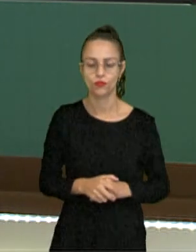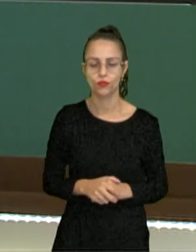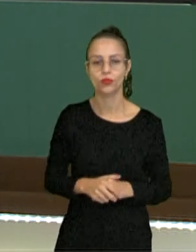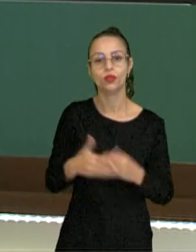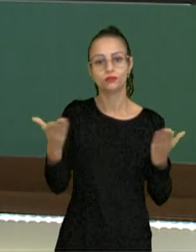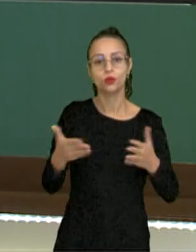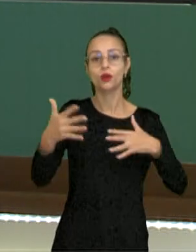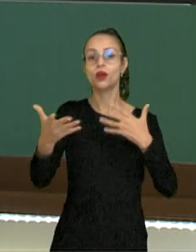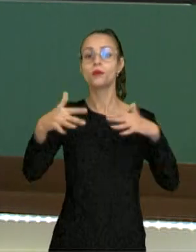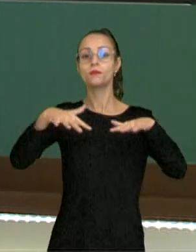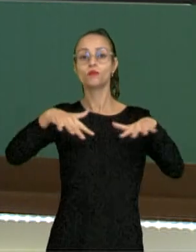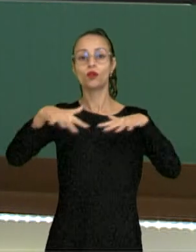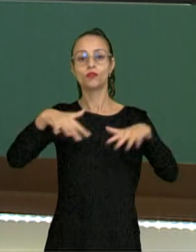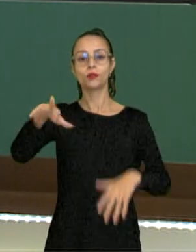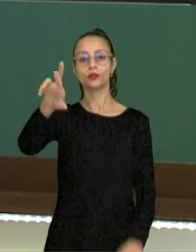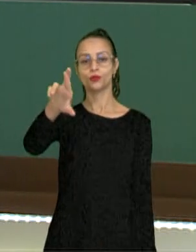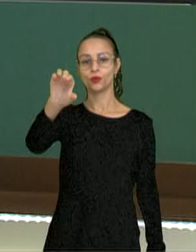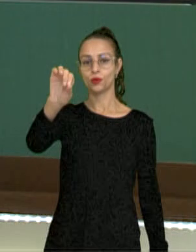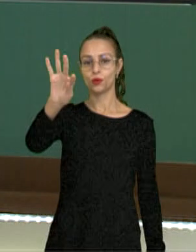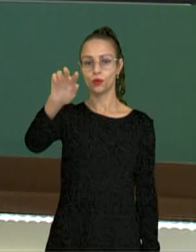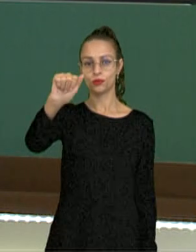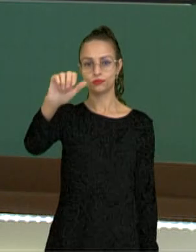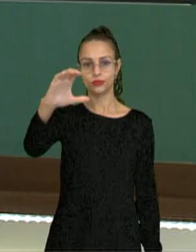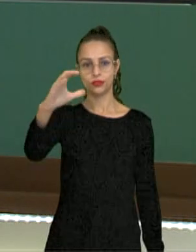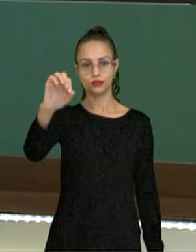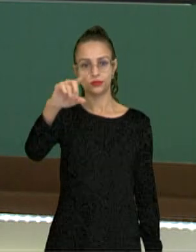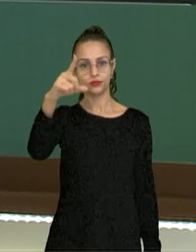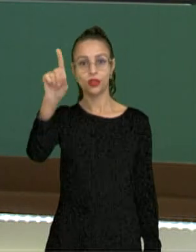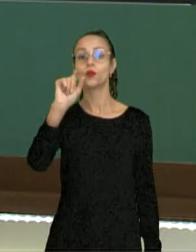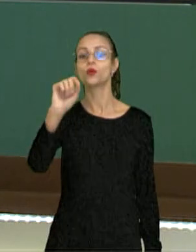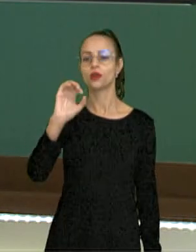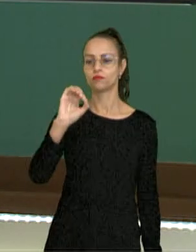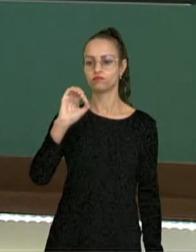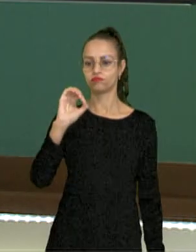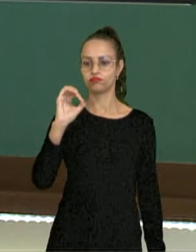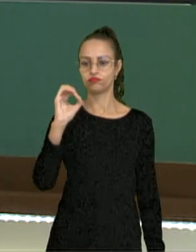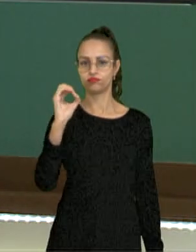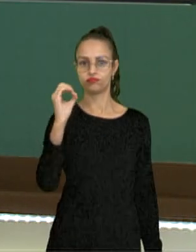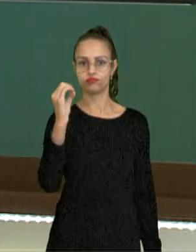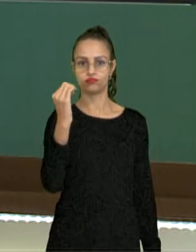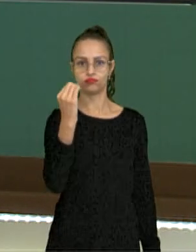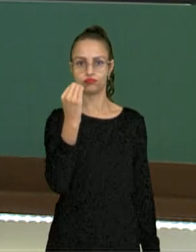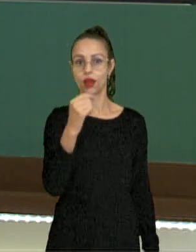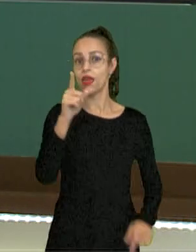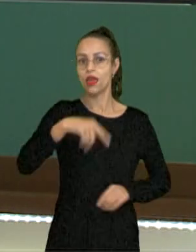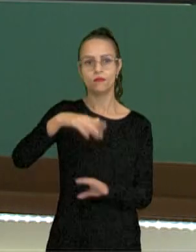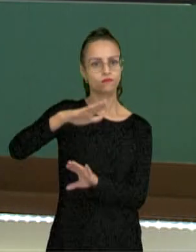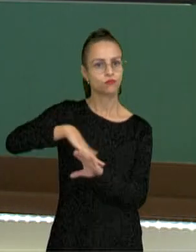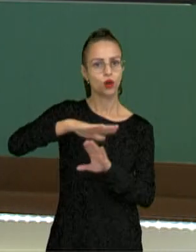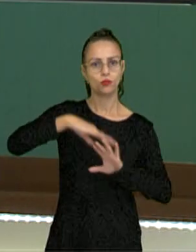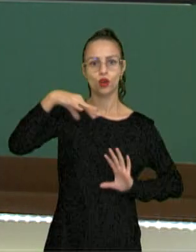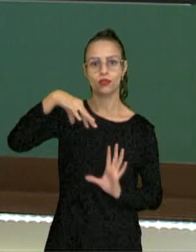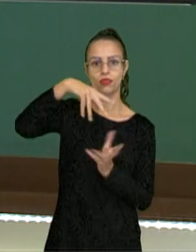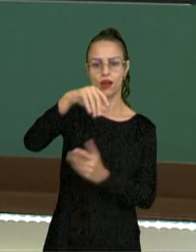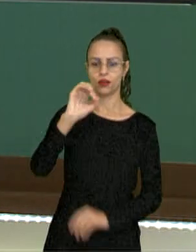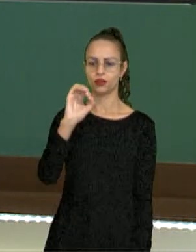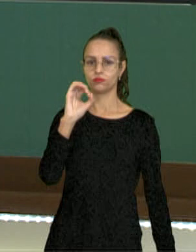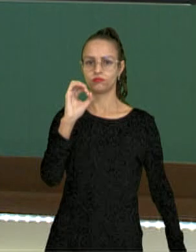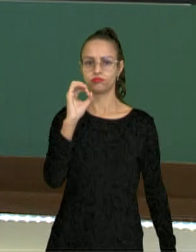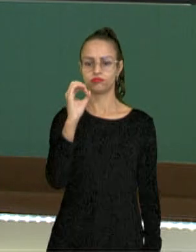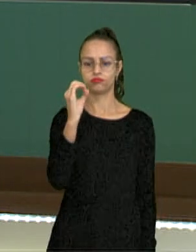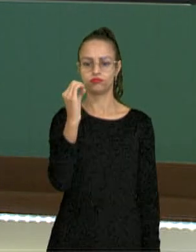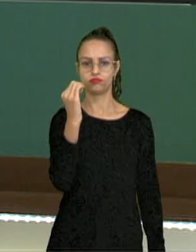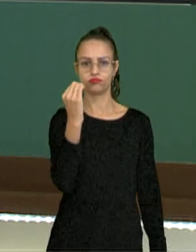de rotação, o que é o movimento de rotação? É a Terra girando em torno do seu próprio eixo.